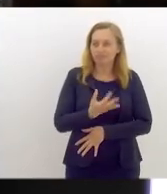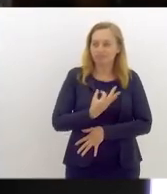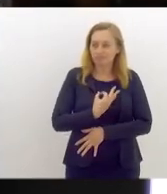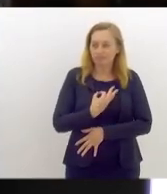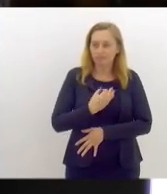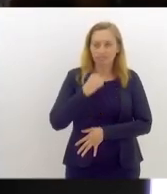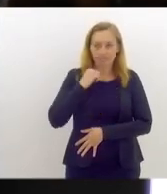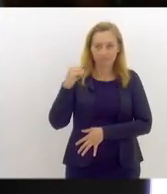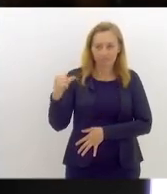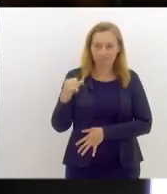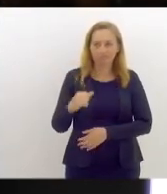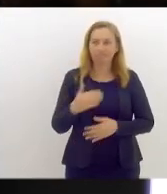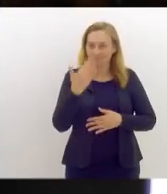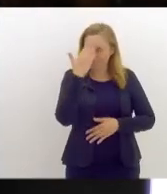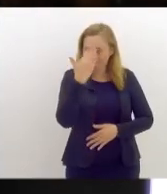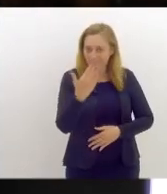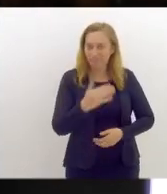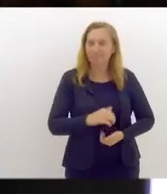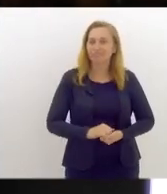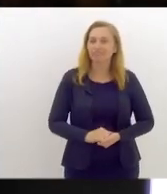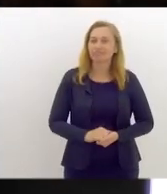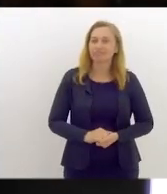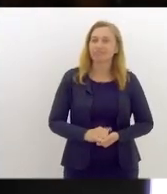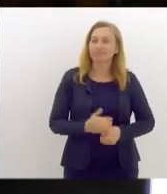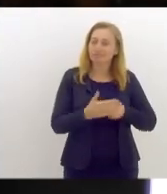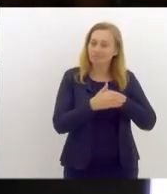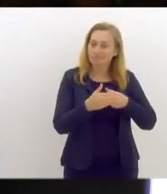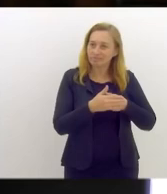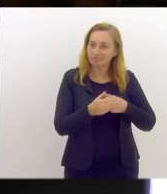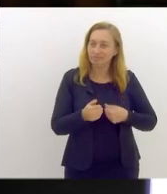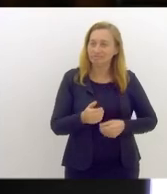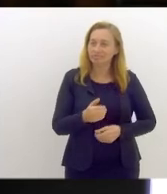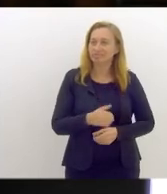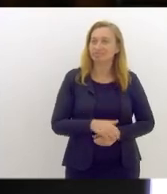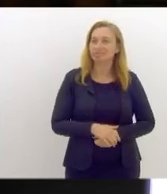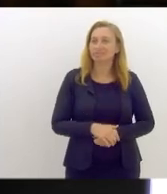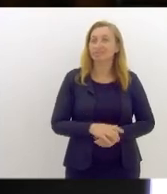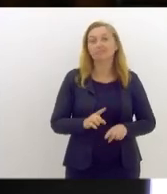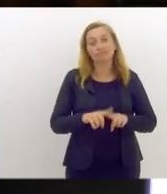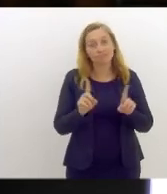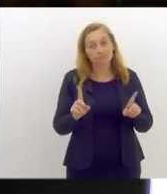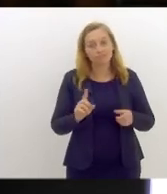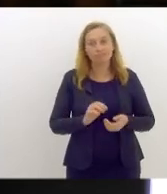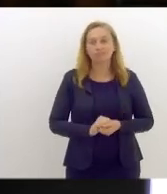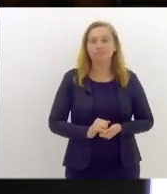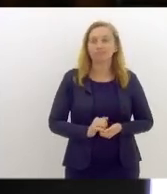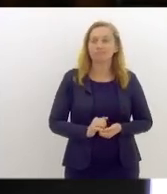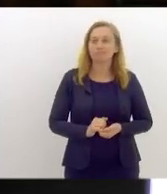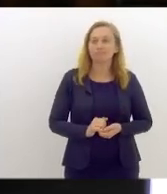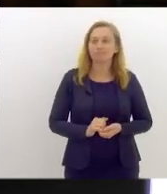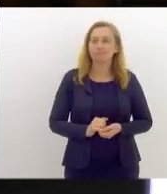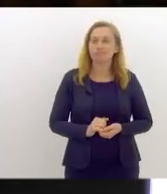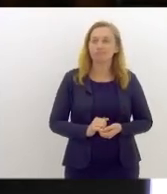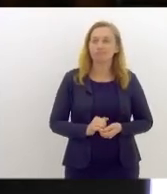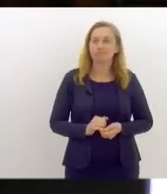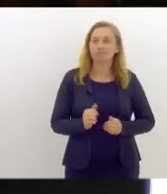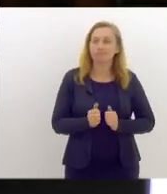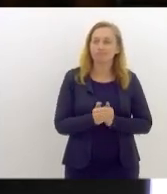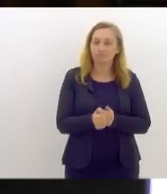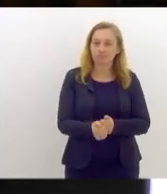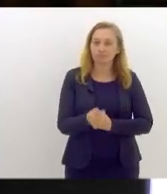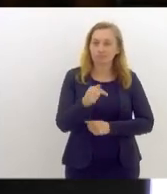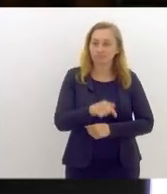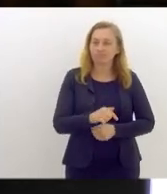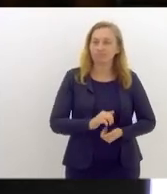medalha Tiradentes Muito obrigado muito obrigado pelo carinho muito obrigado mesmo mas é caminhando aqui